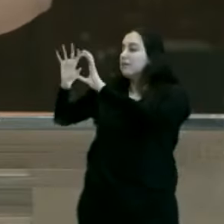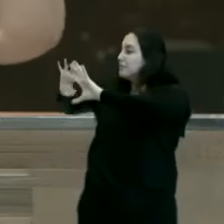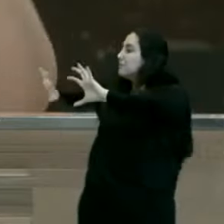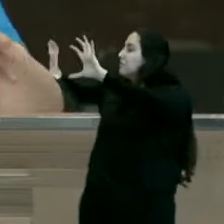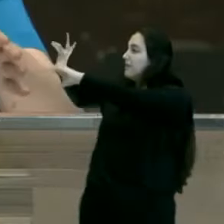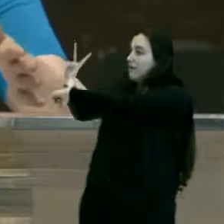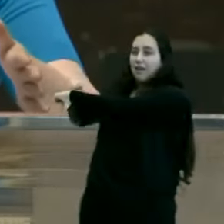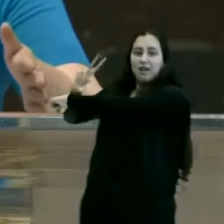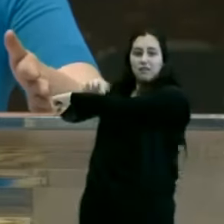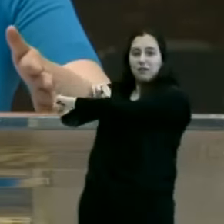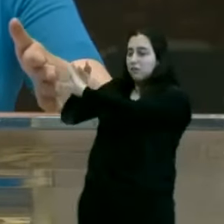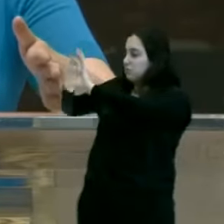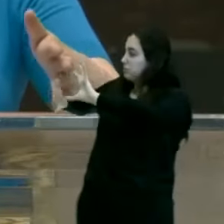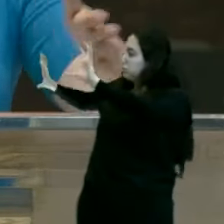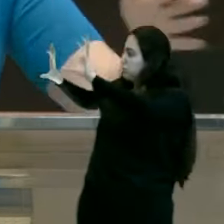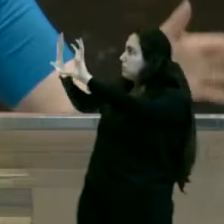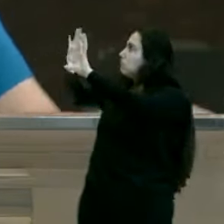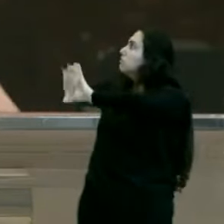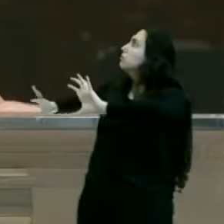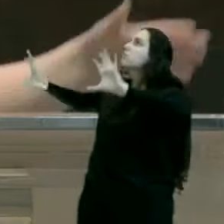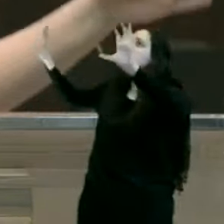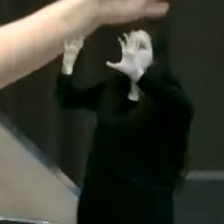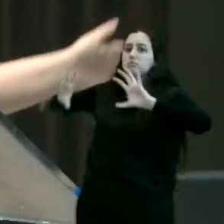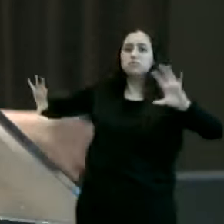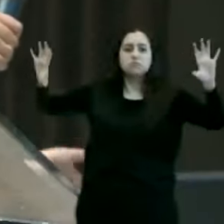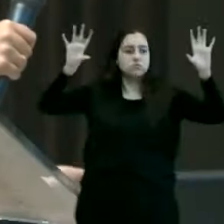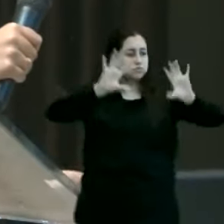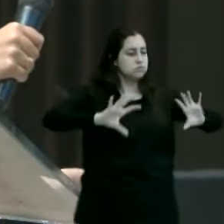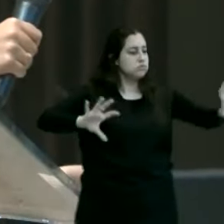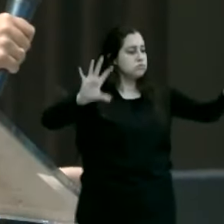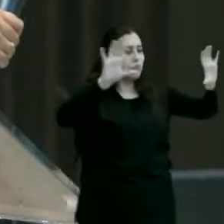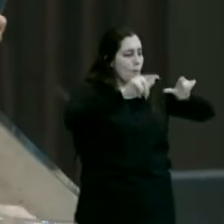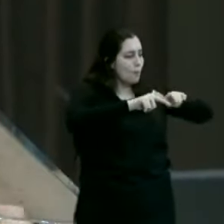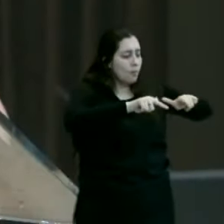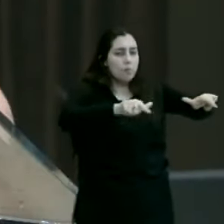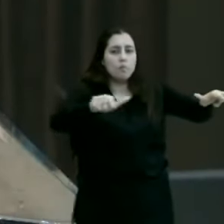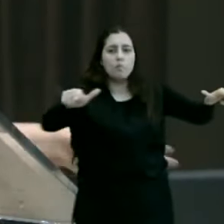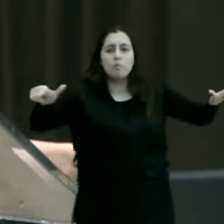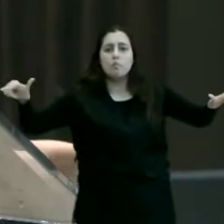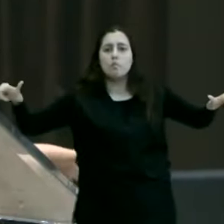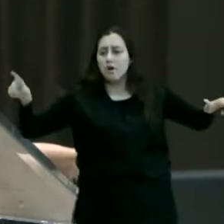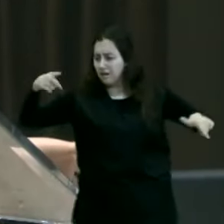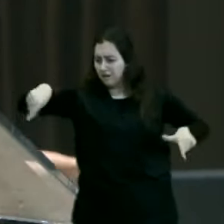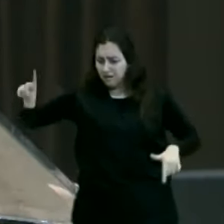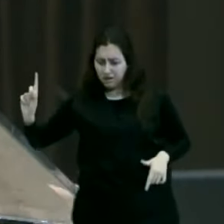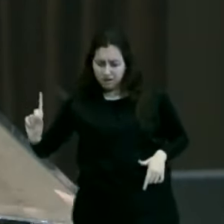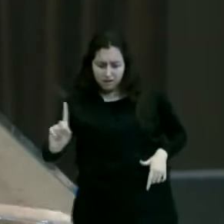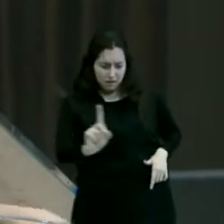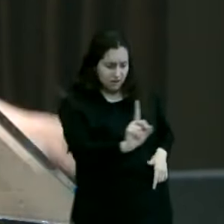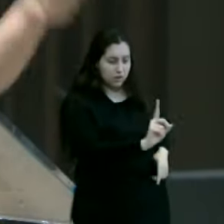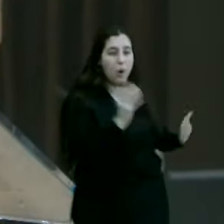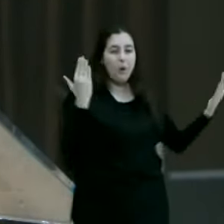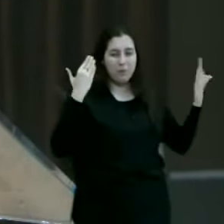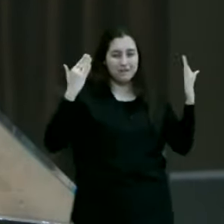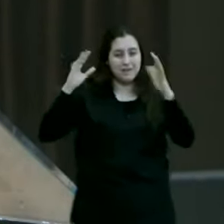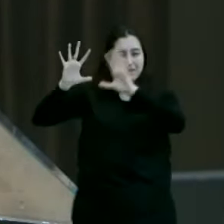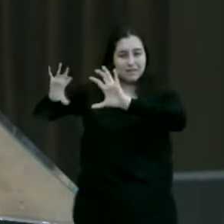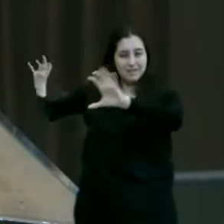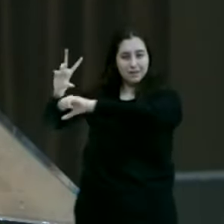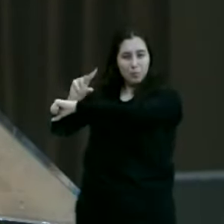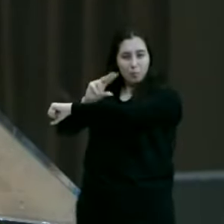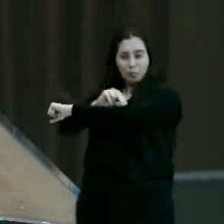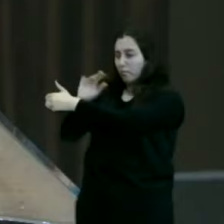gafanhoto tivesse tomado conta daquela plantação. Não ficava nada. Eles arrasavam com tudo. Então eles